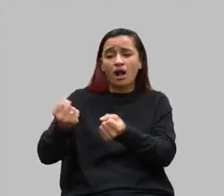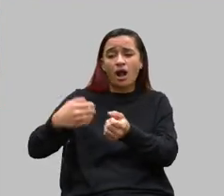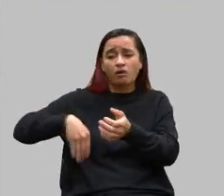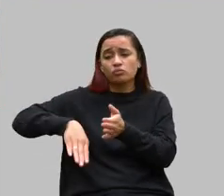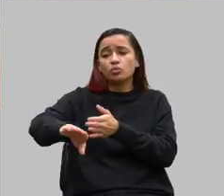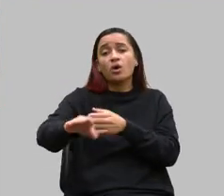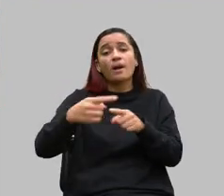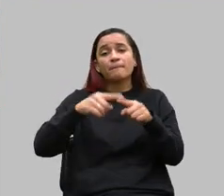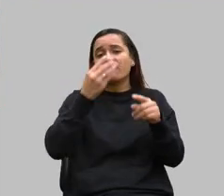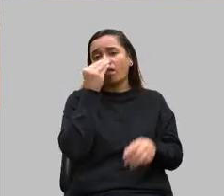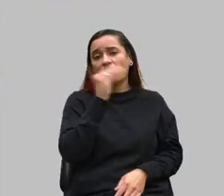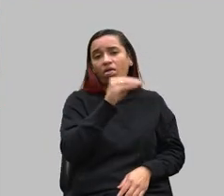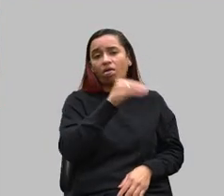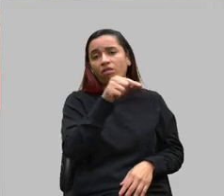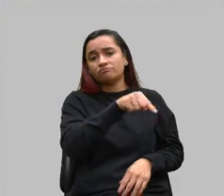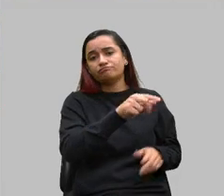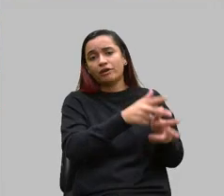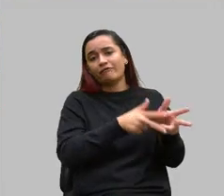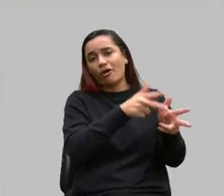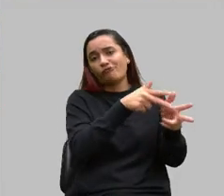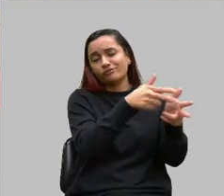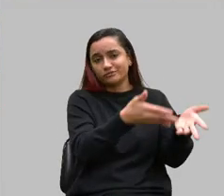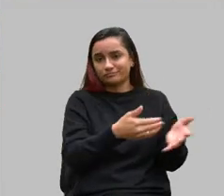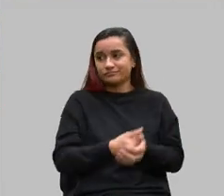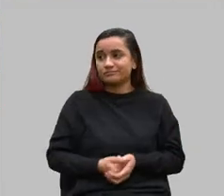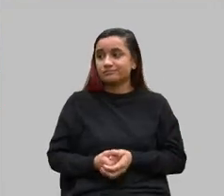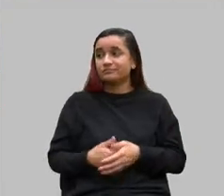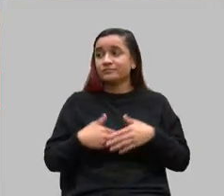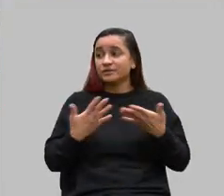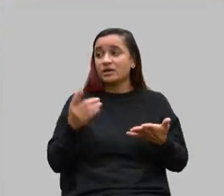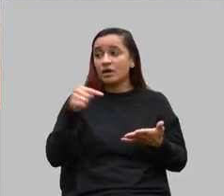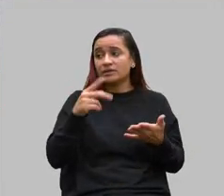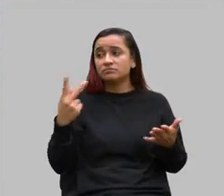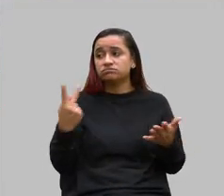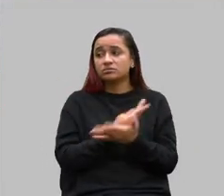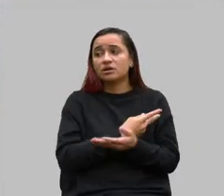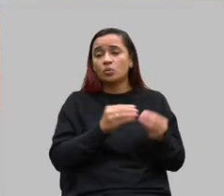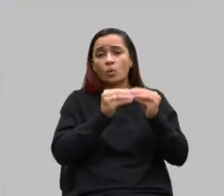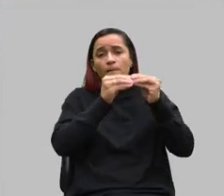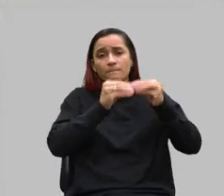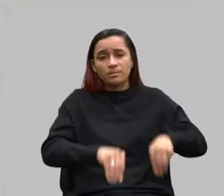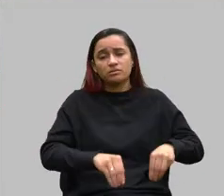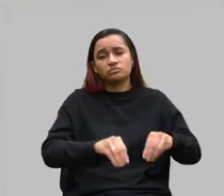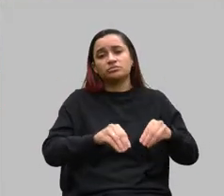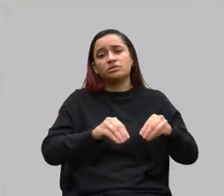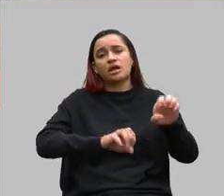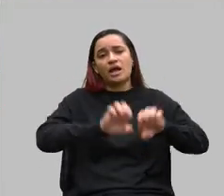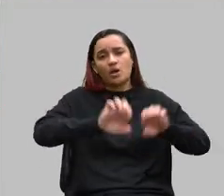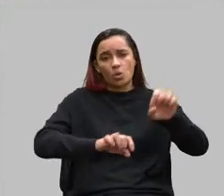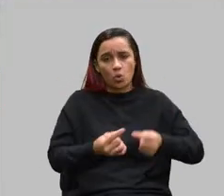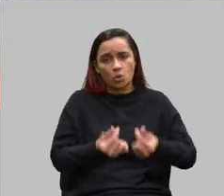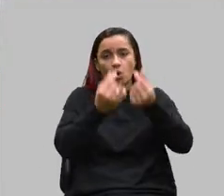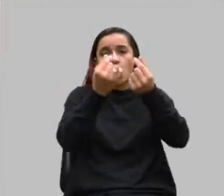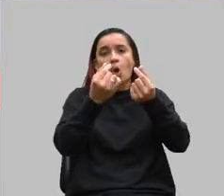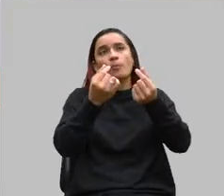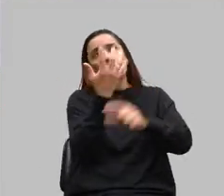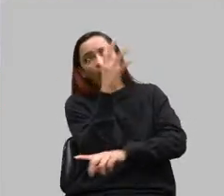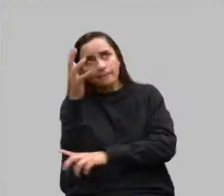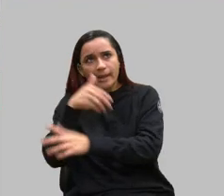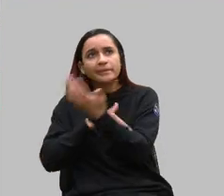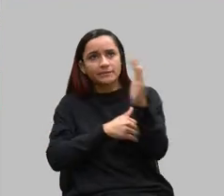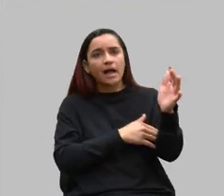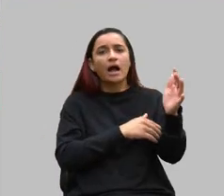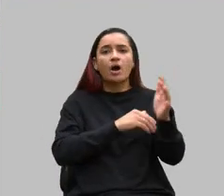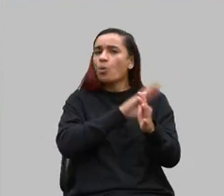ferrovias isso para um país Continental é um desastre econômico social econômic sobre todos os aspectos ambiental